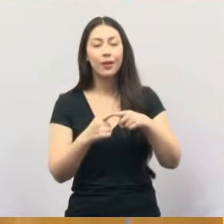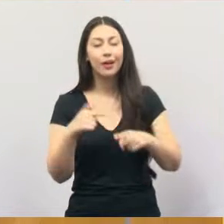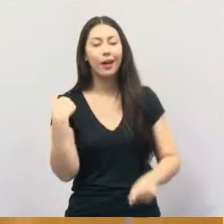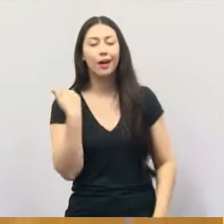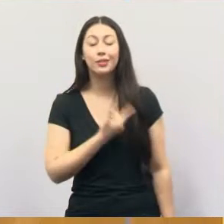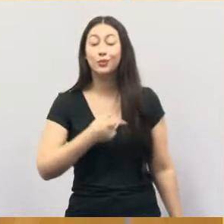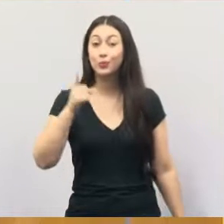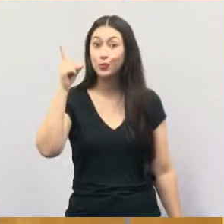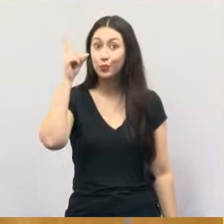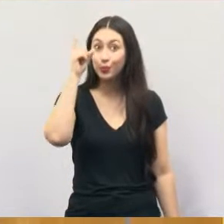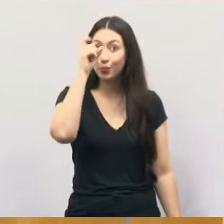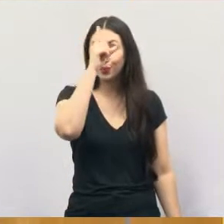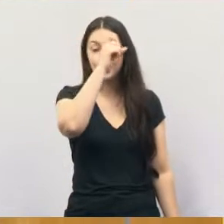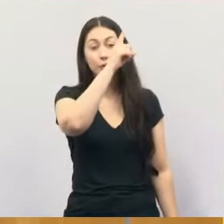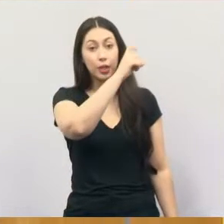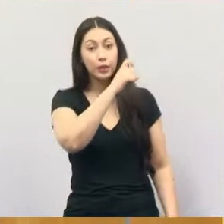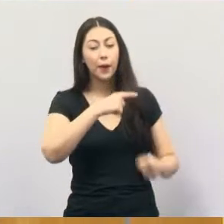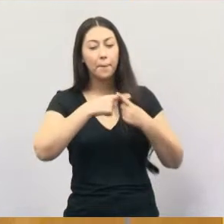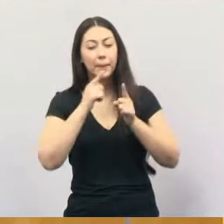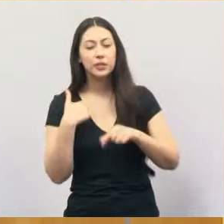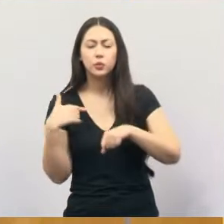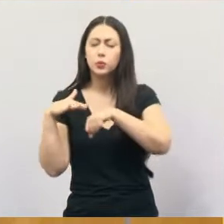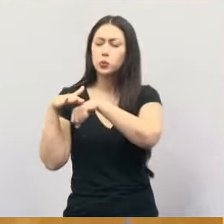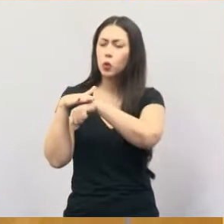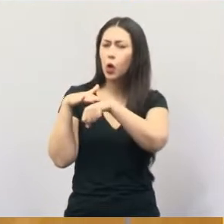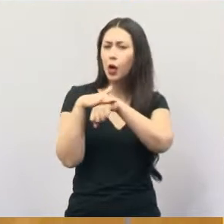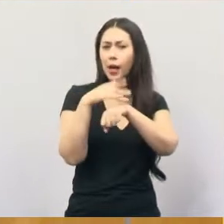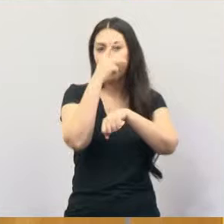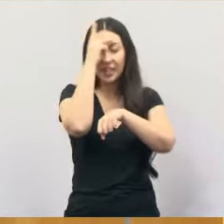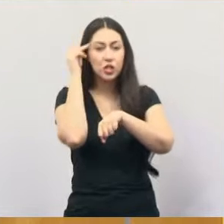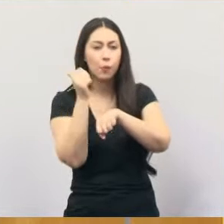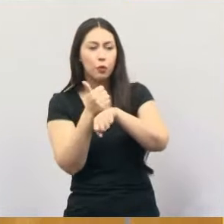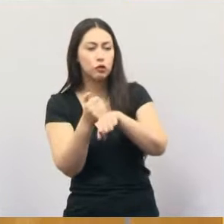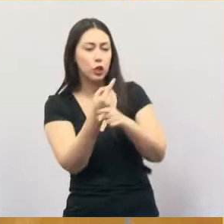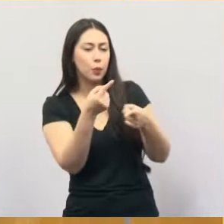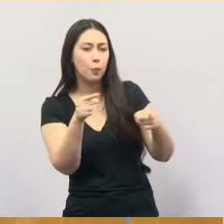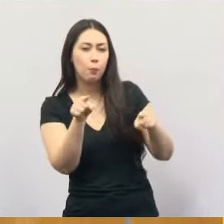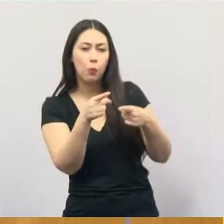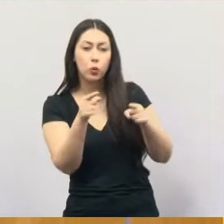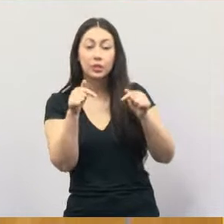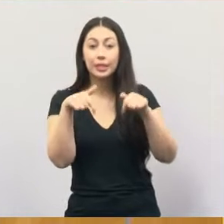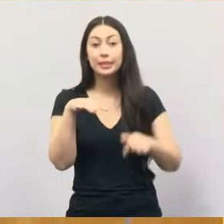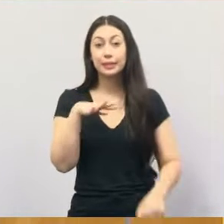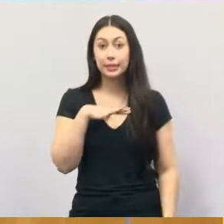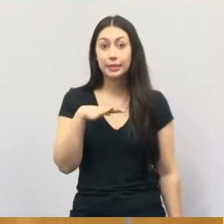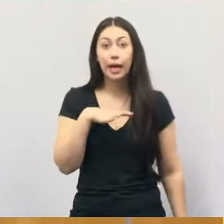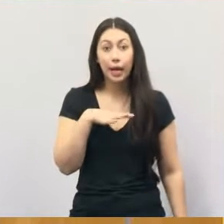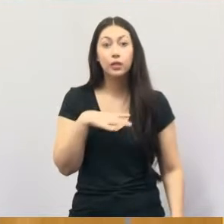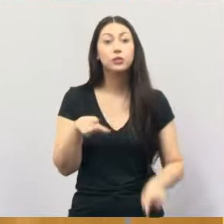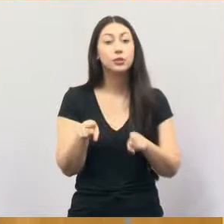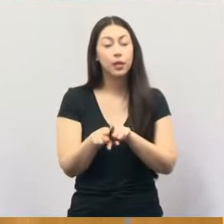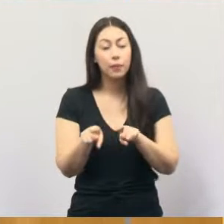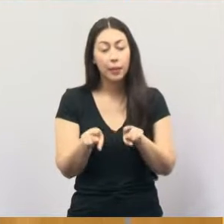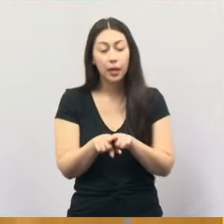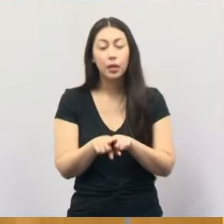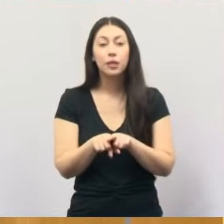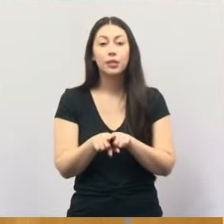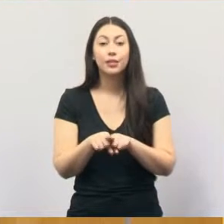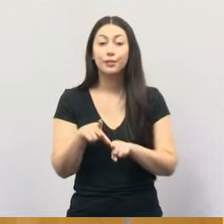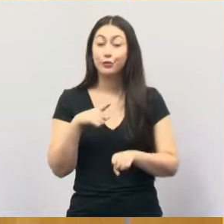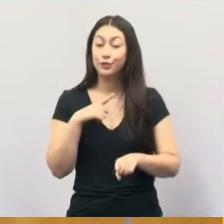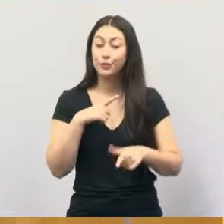grande, mas eu conversei com vários músicos, com pessoas aqui da cidade que passaram